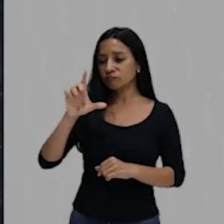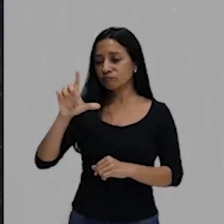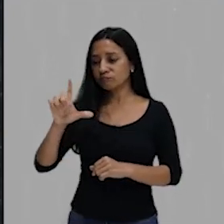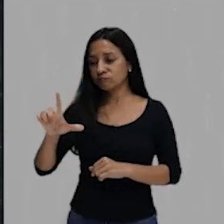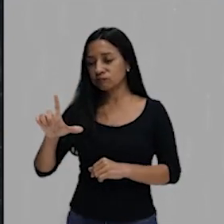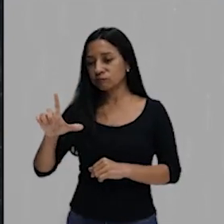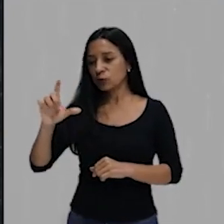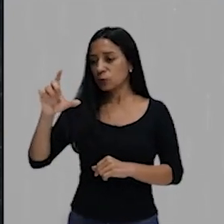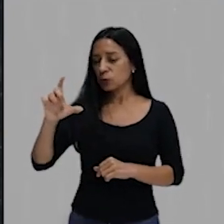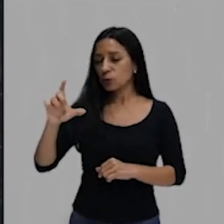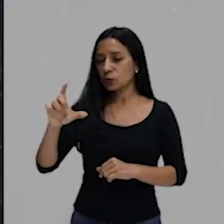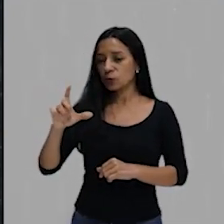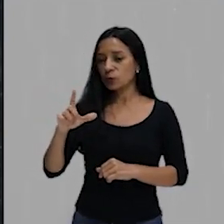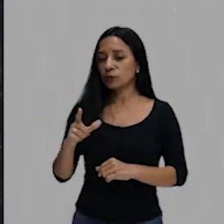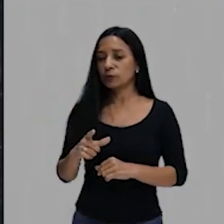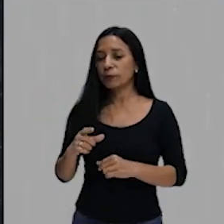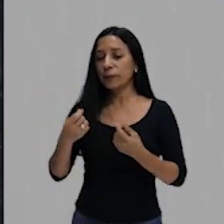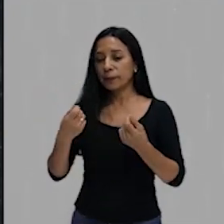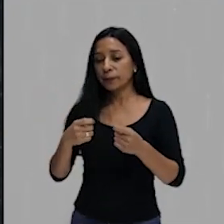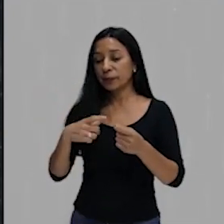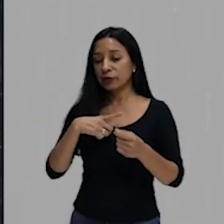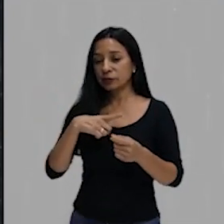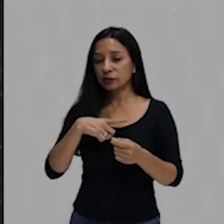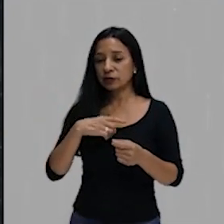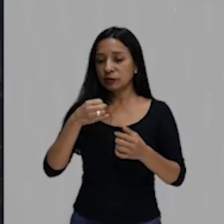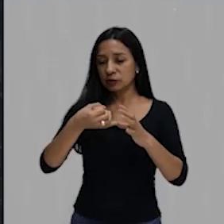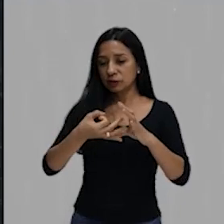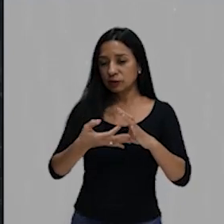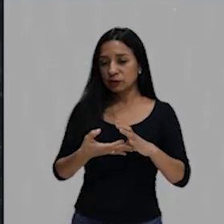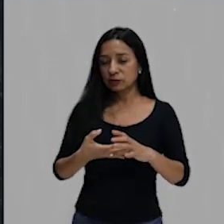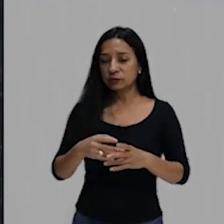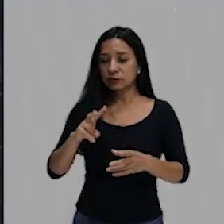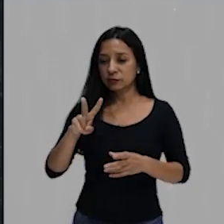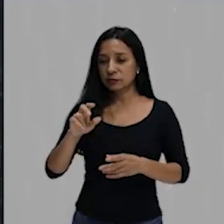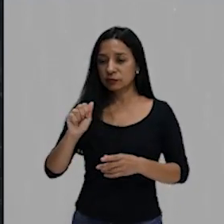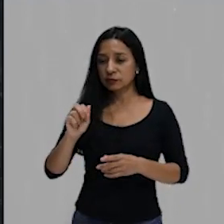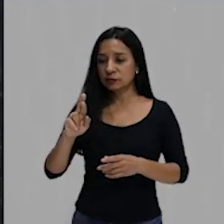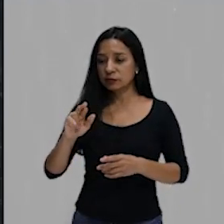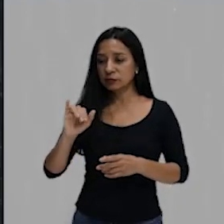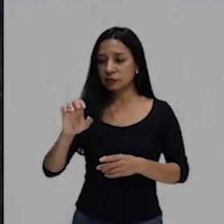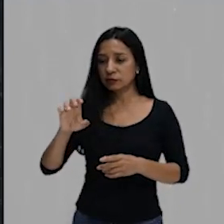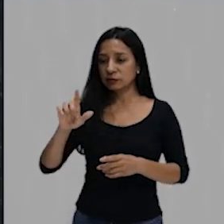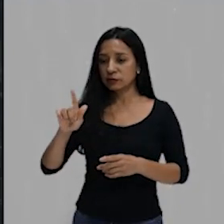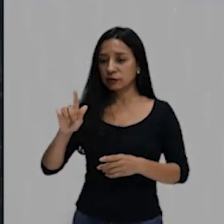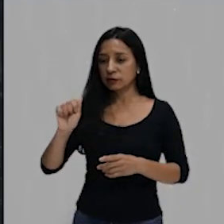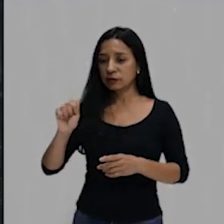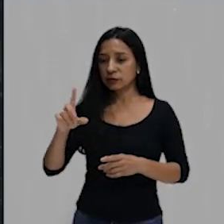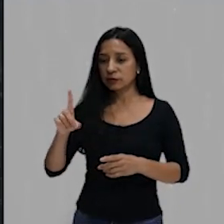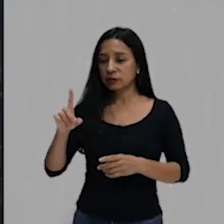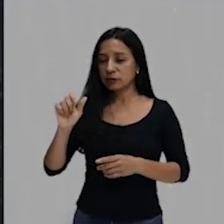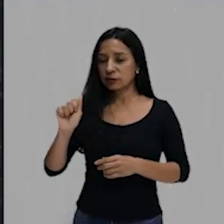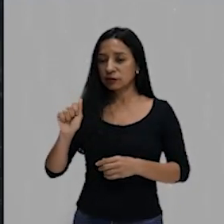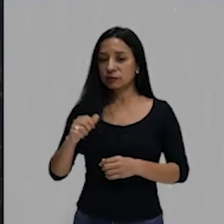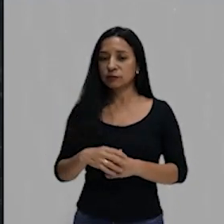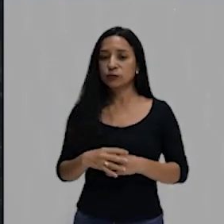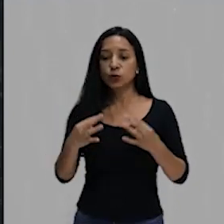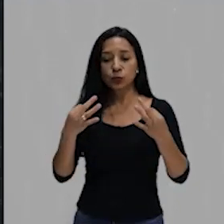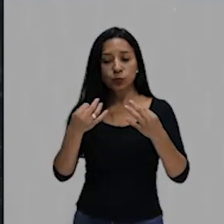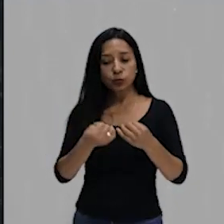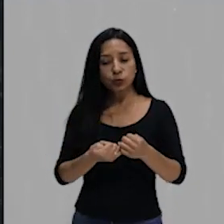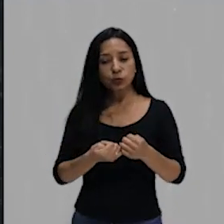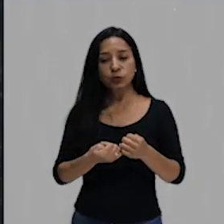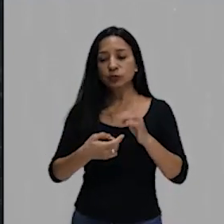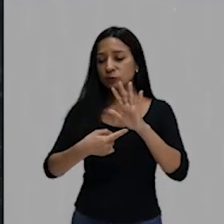Lzinho, ele deve ter essa característica aqui, variegada. Mas nem todos os indivíduos vão apresentar ela. Nesse